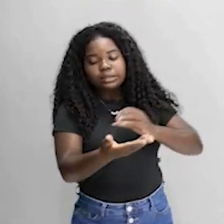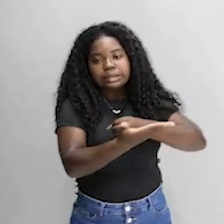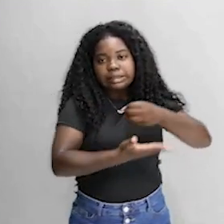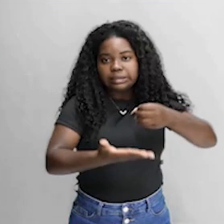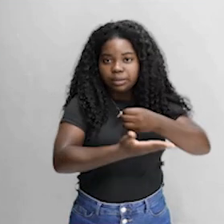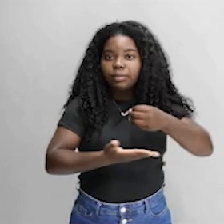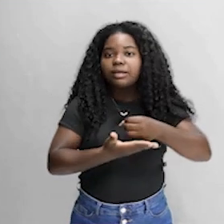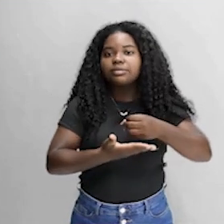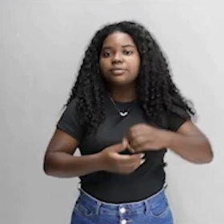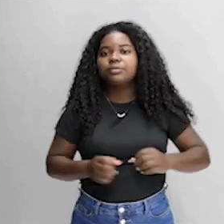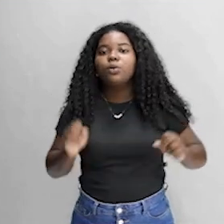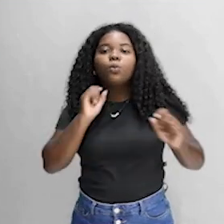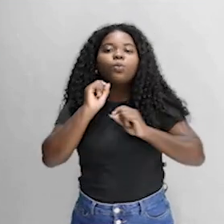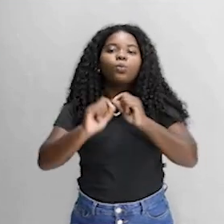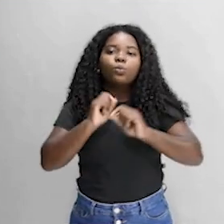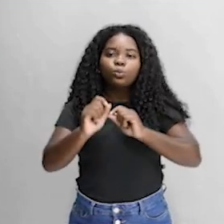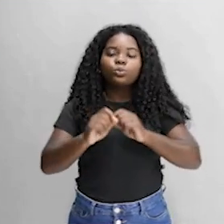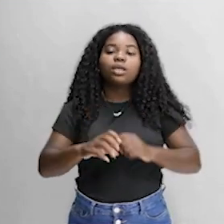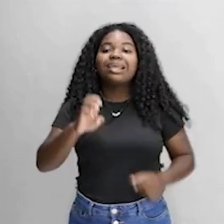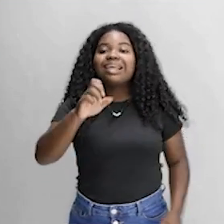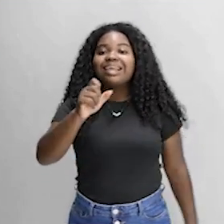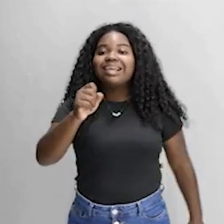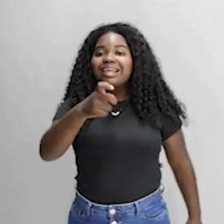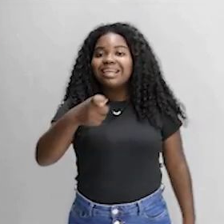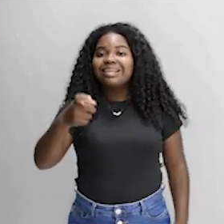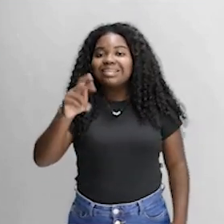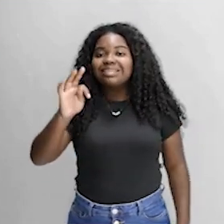Possuem a extensão,